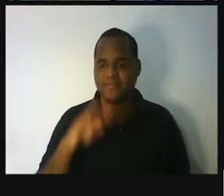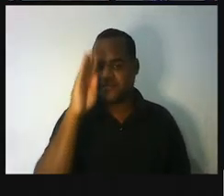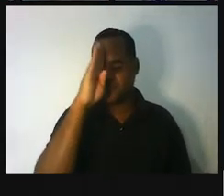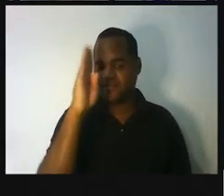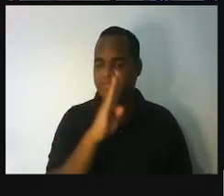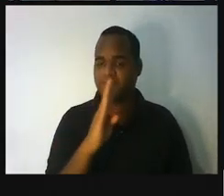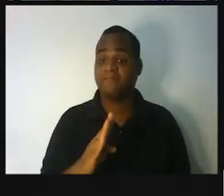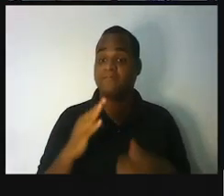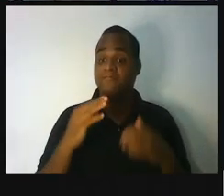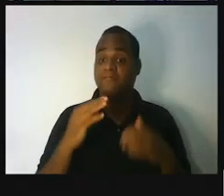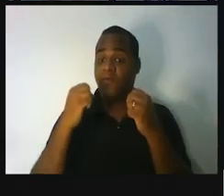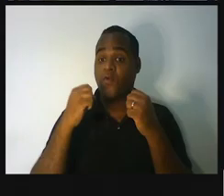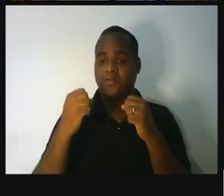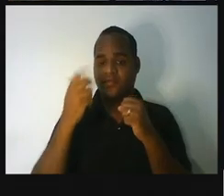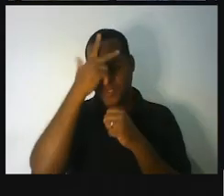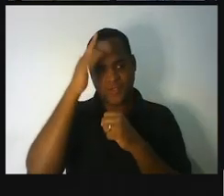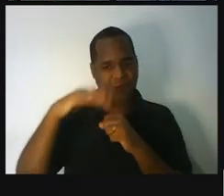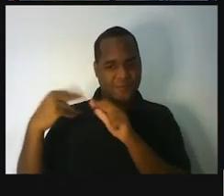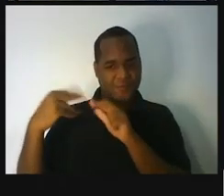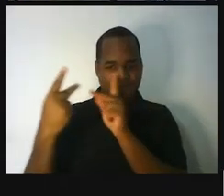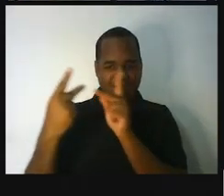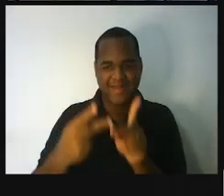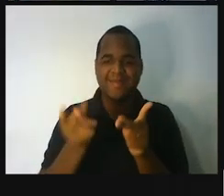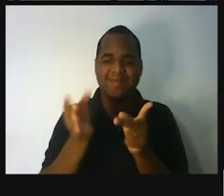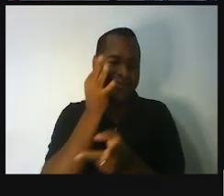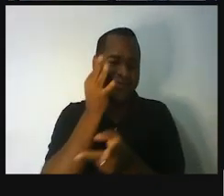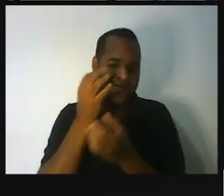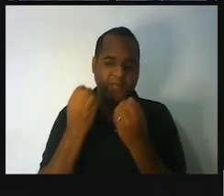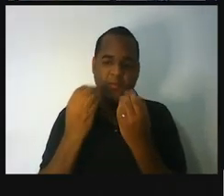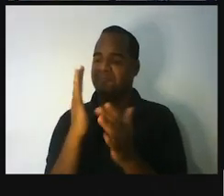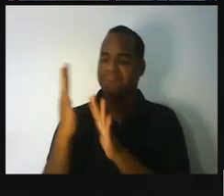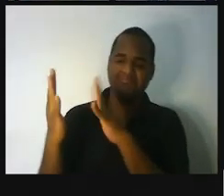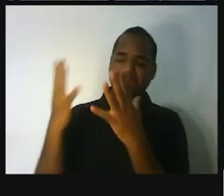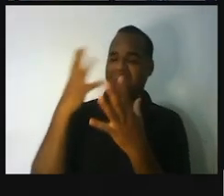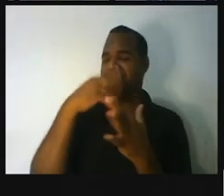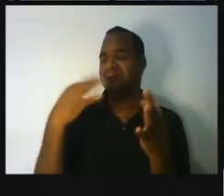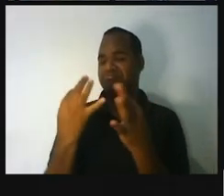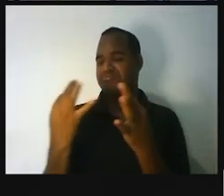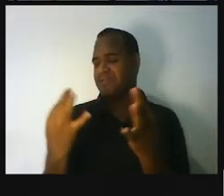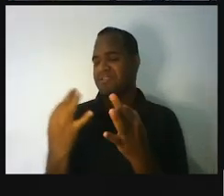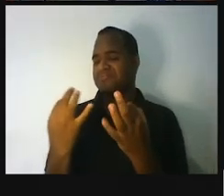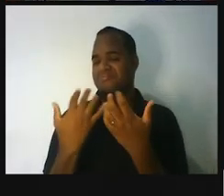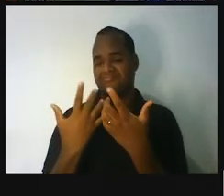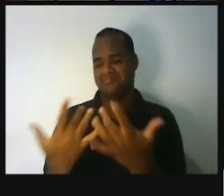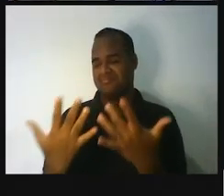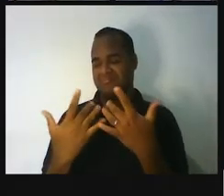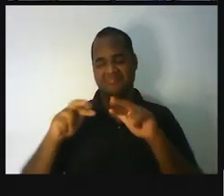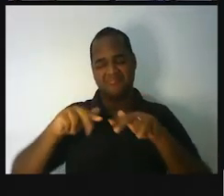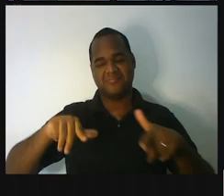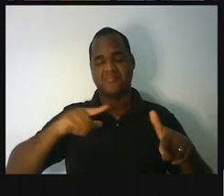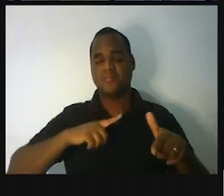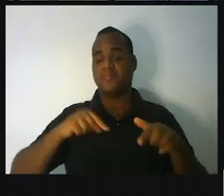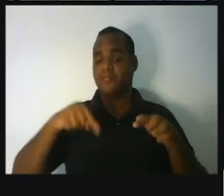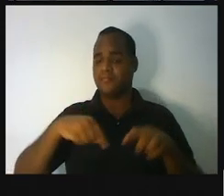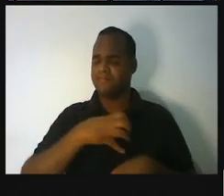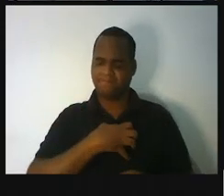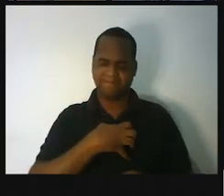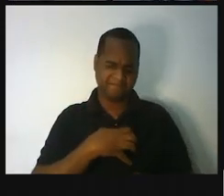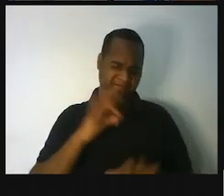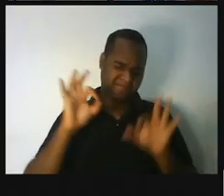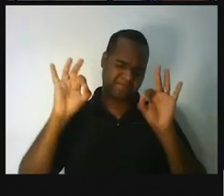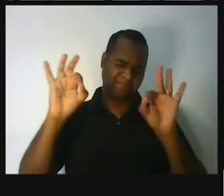Muito forte em turismo, com belas paisagens. Essa é a nossa maravilhosa região nordeste. A nossa Bahia também, que